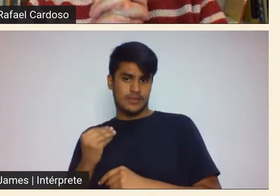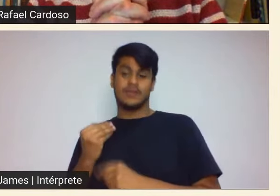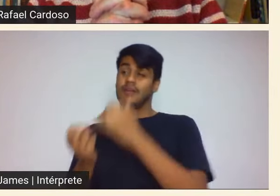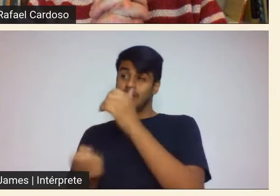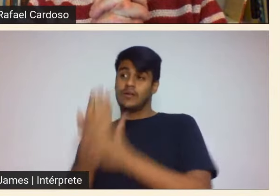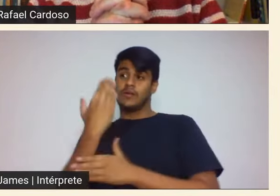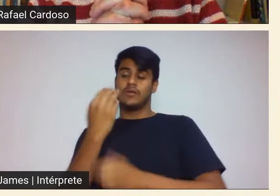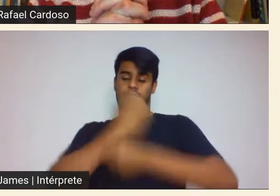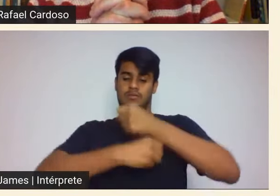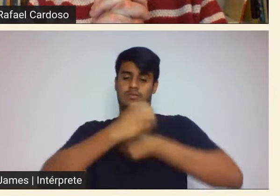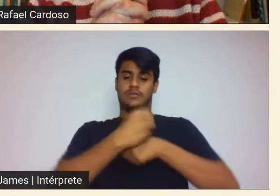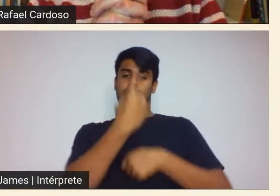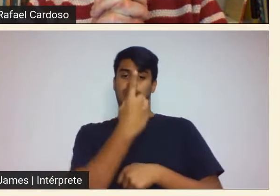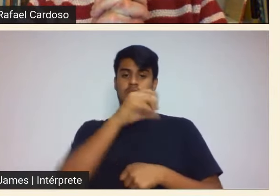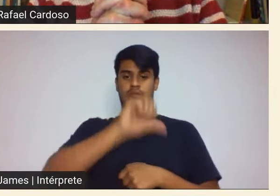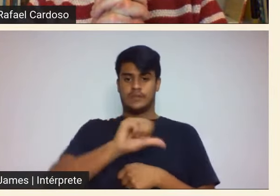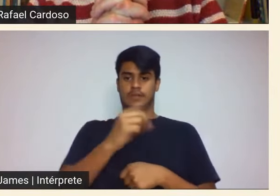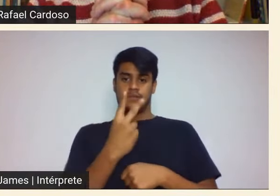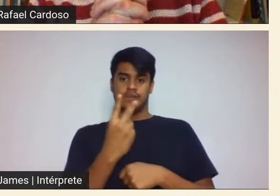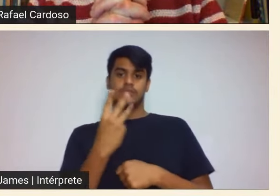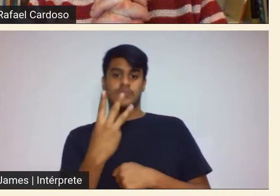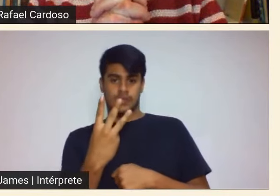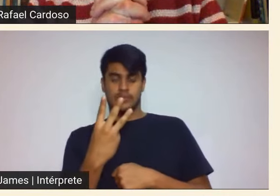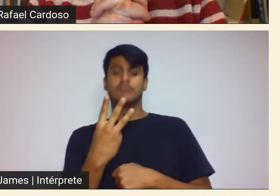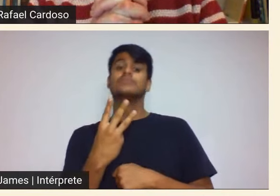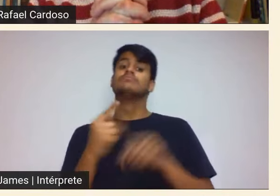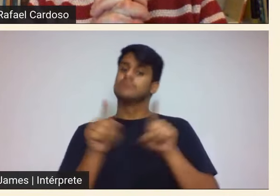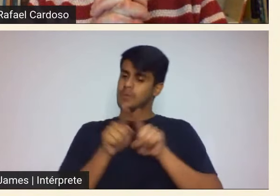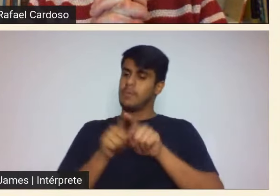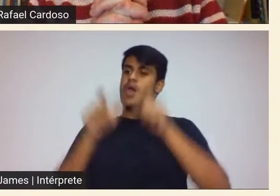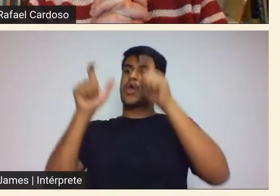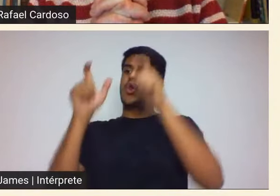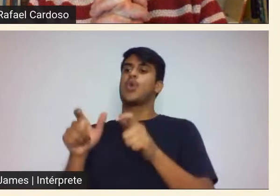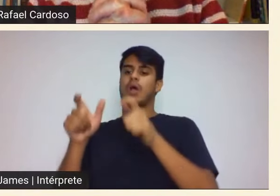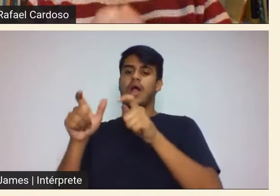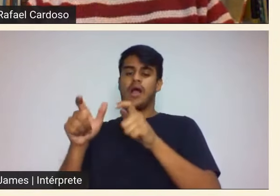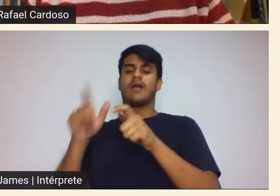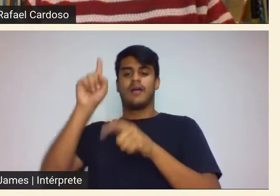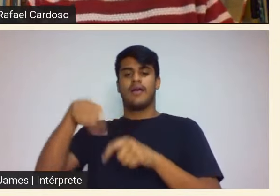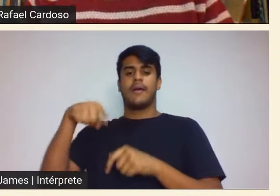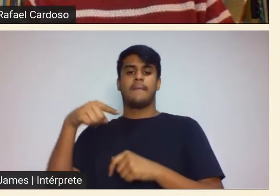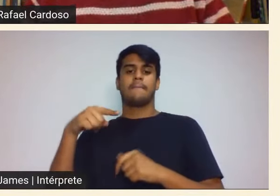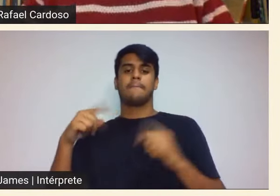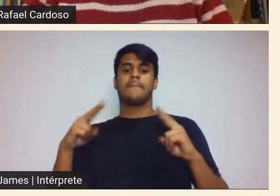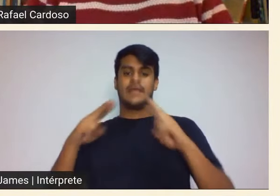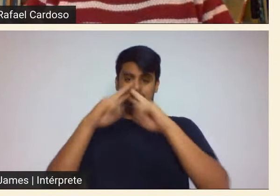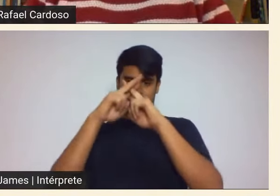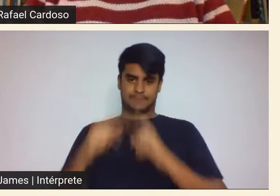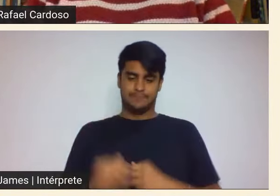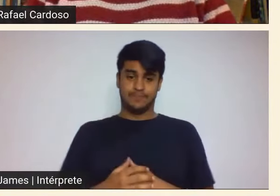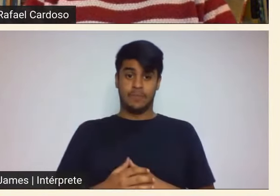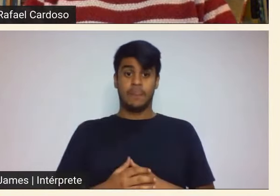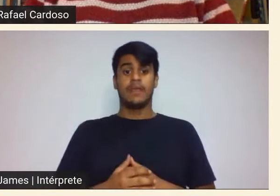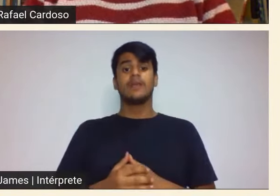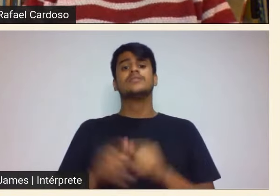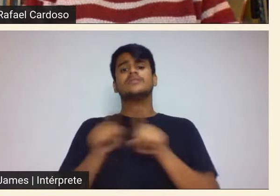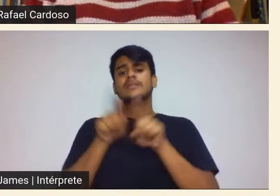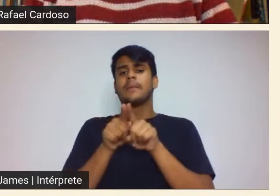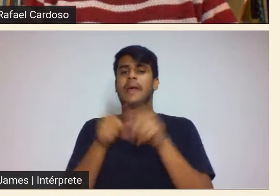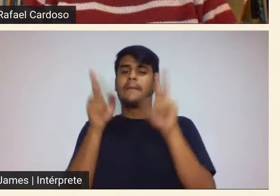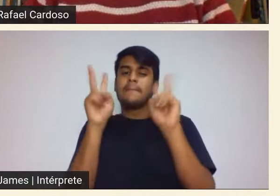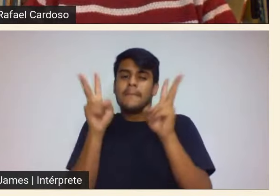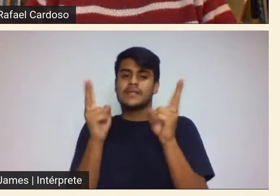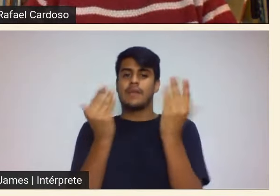1923, e as duas também feitas em Paris. E recentemente, essa mesma justaposição, né, das duas